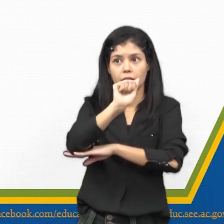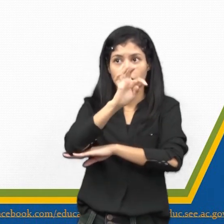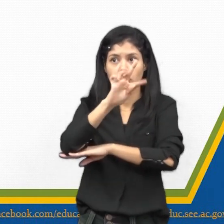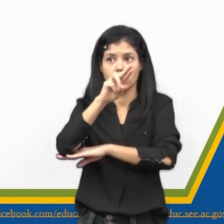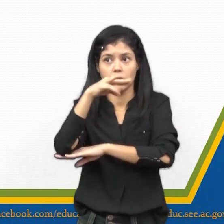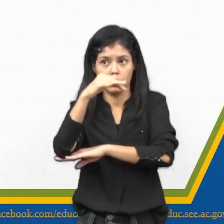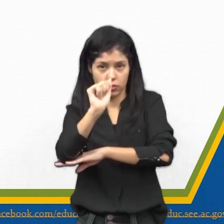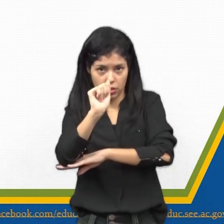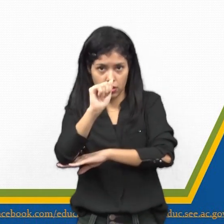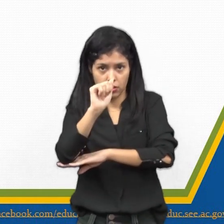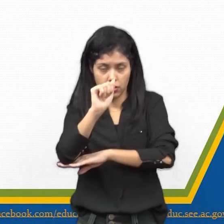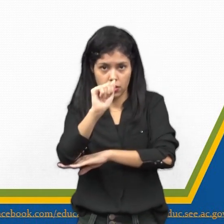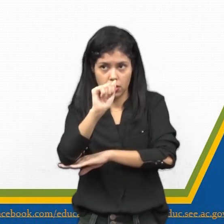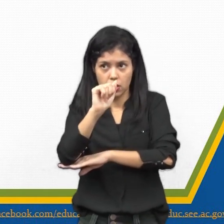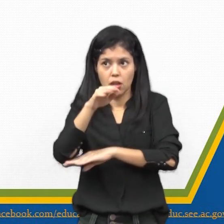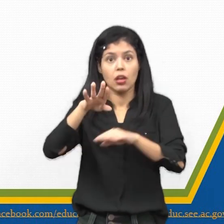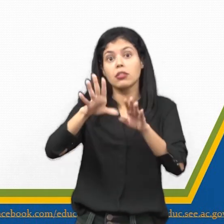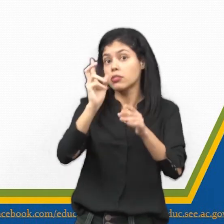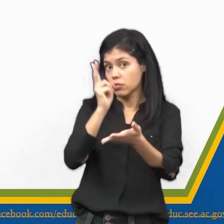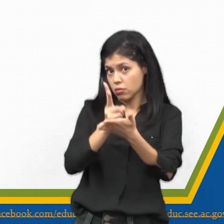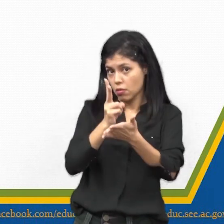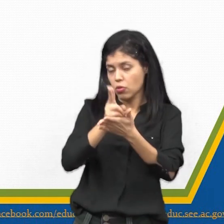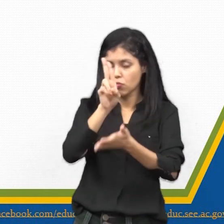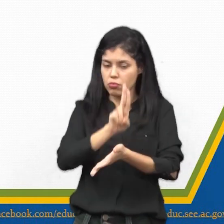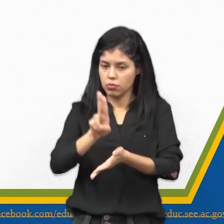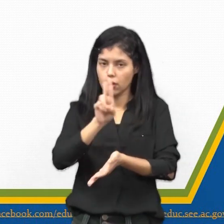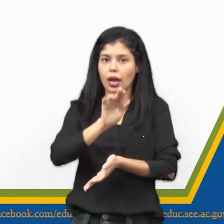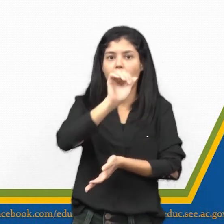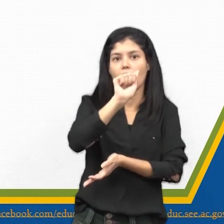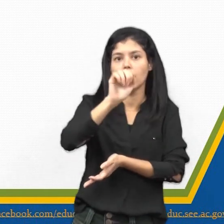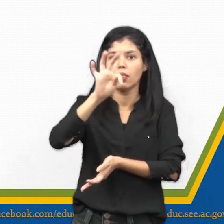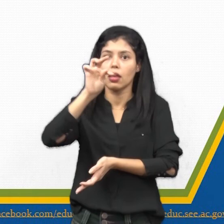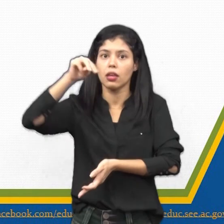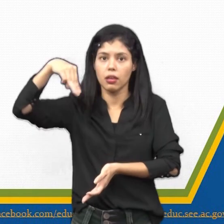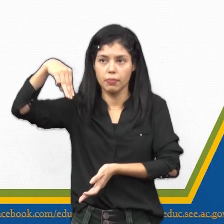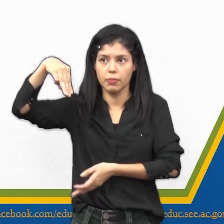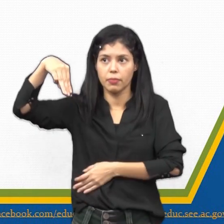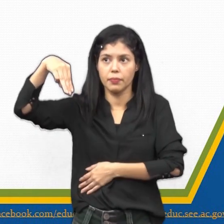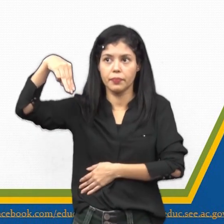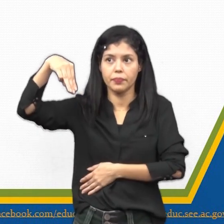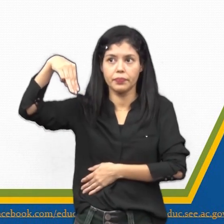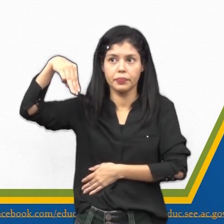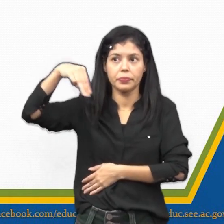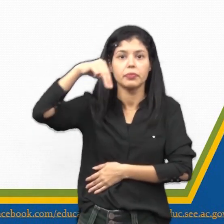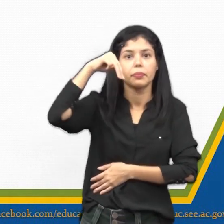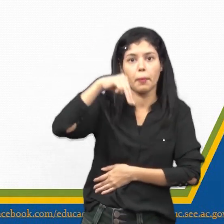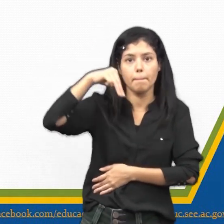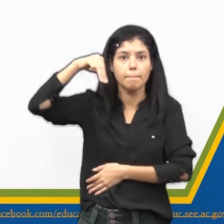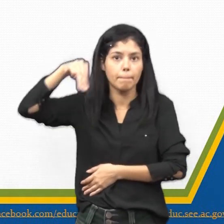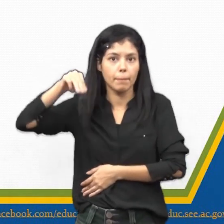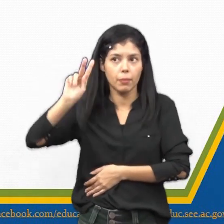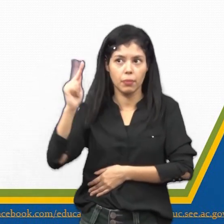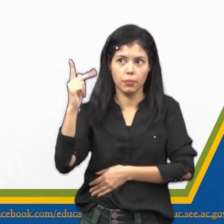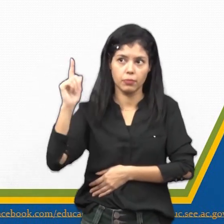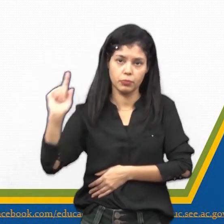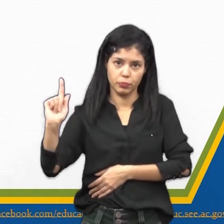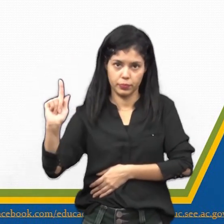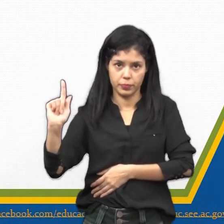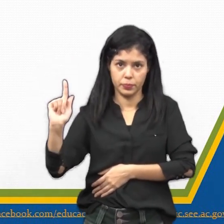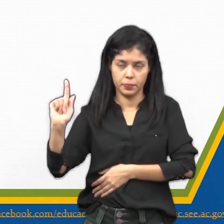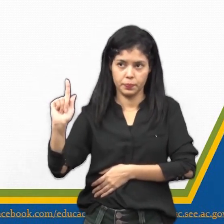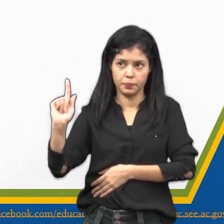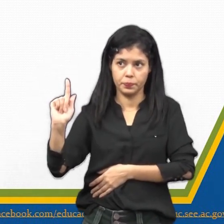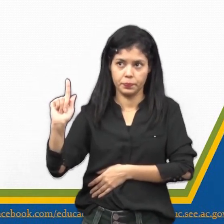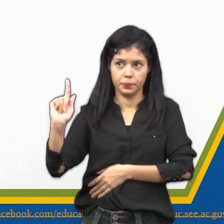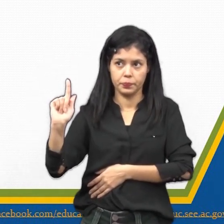atmosfera, que nós vamos abreviar sempre que utilizar como ATM, o milímetro de mercúrio, que é o mm